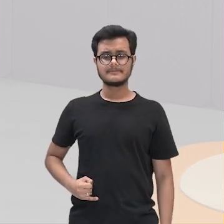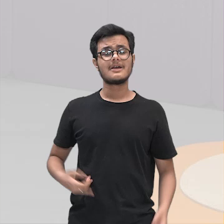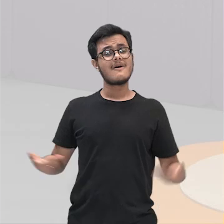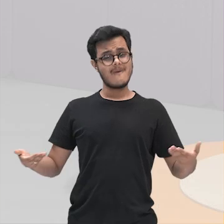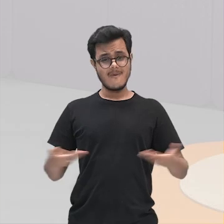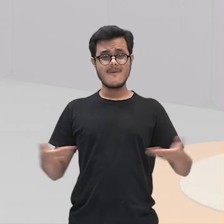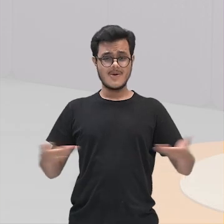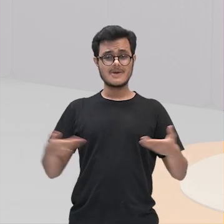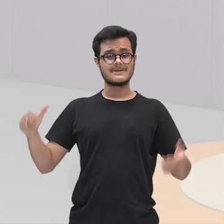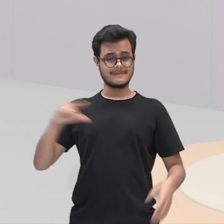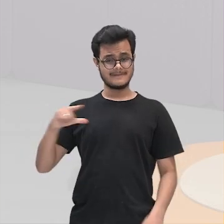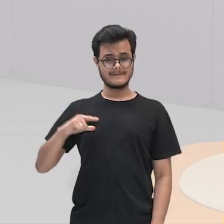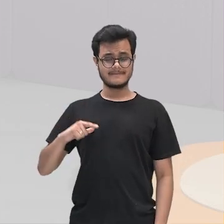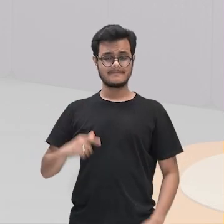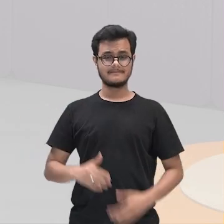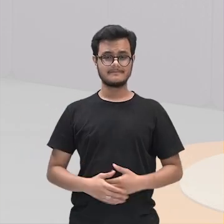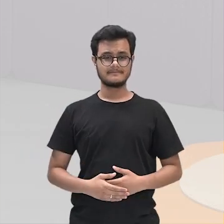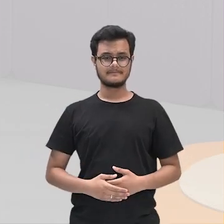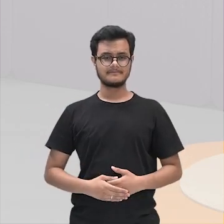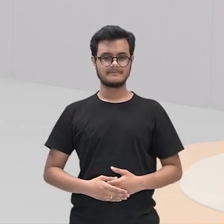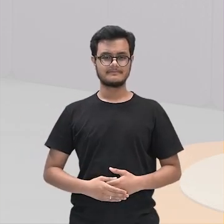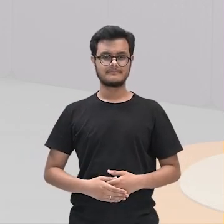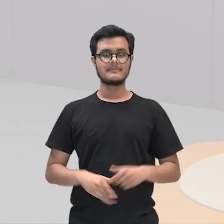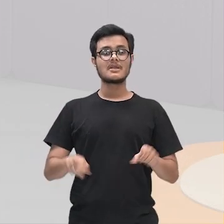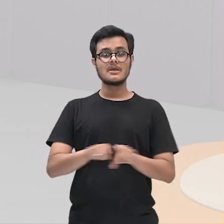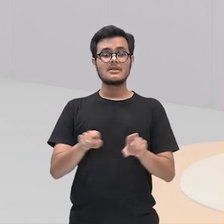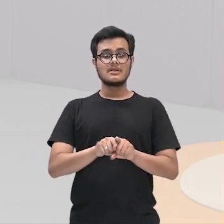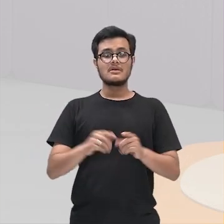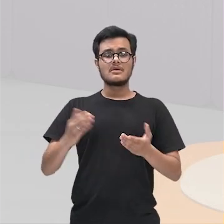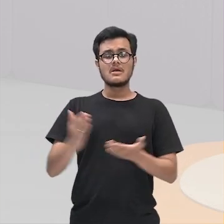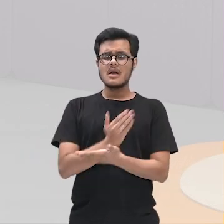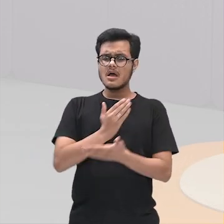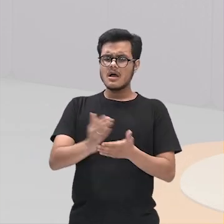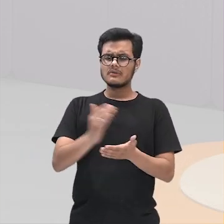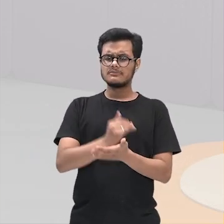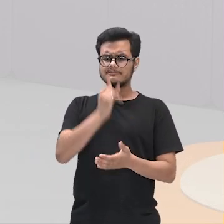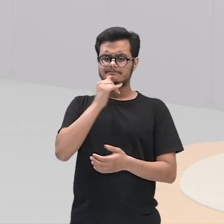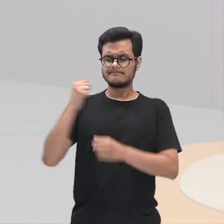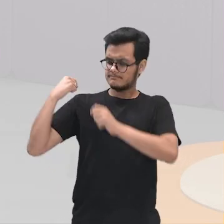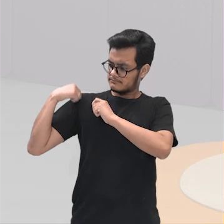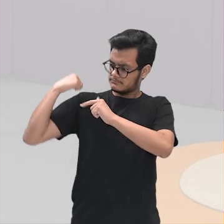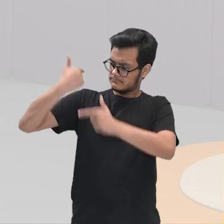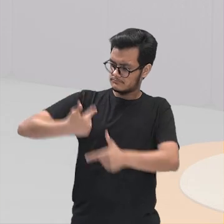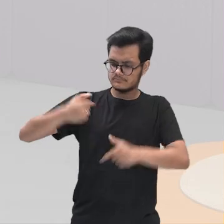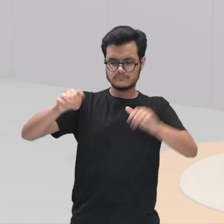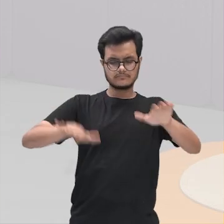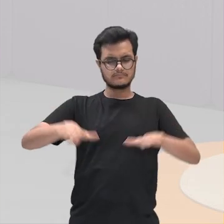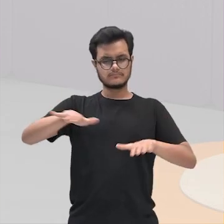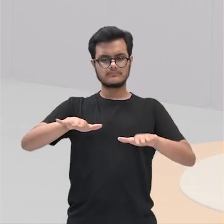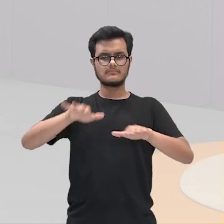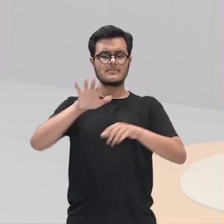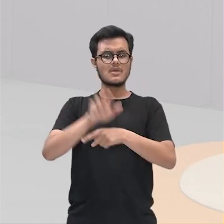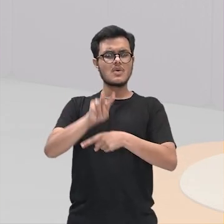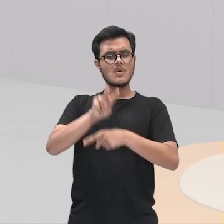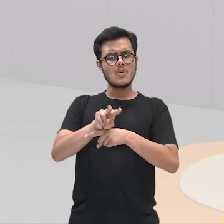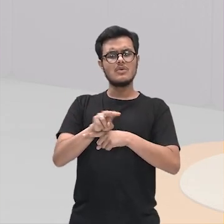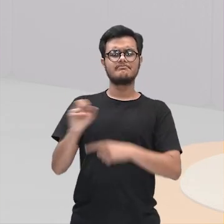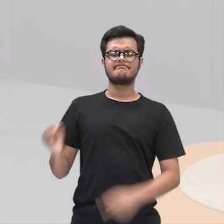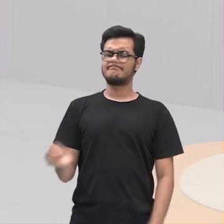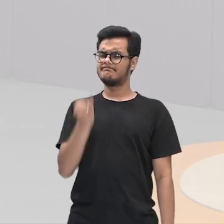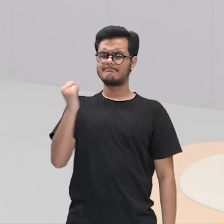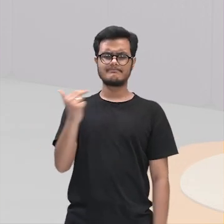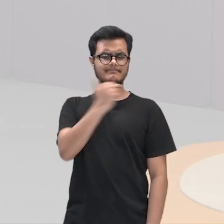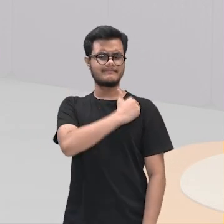os dias atuais, né? Vamos ver também a preservação da Antiguidade Clássica. O Império Bizantino acabou desempenhando um papel crucial